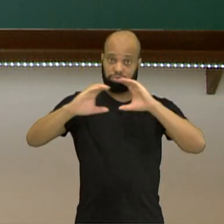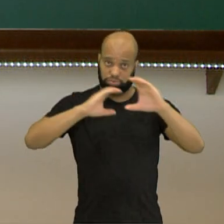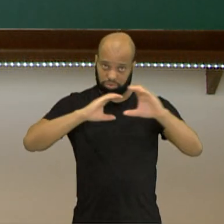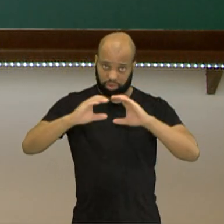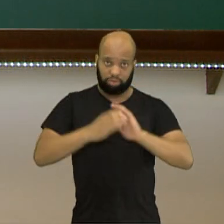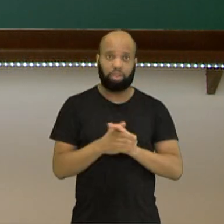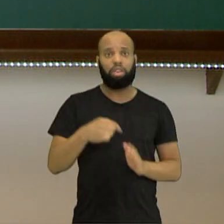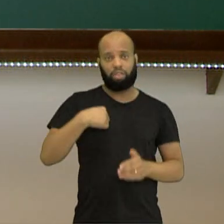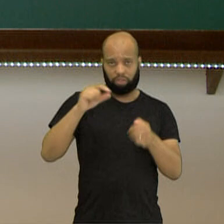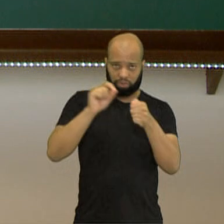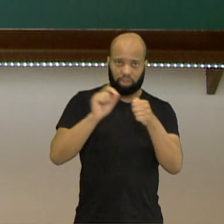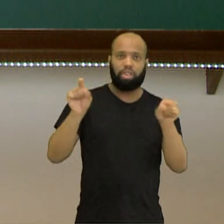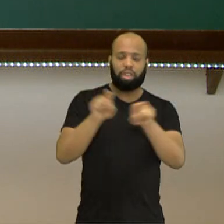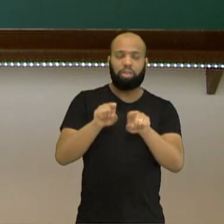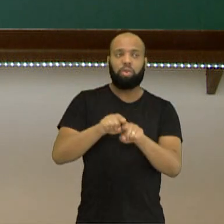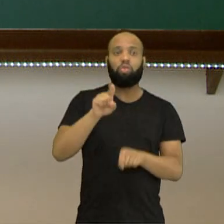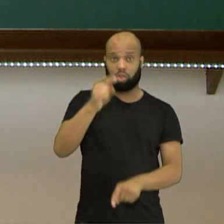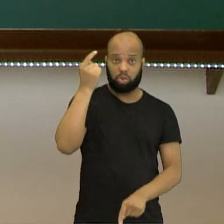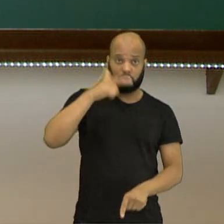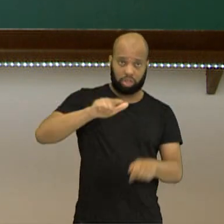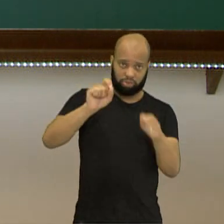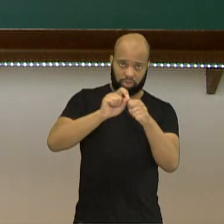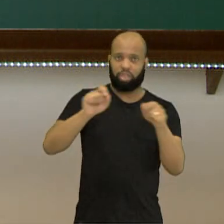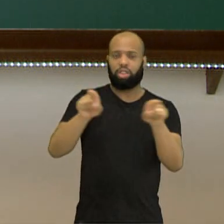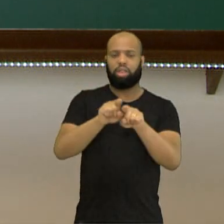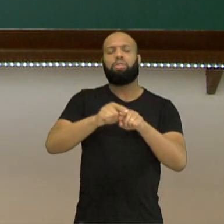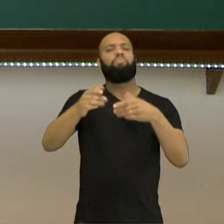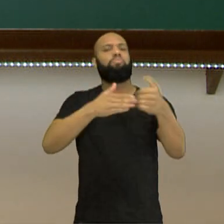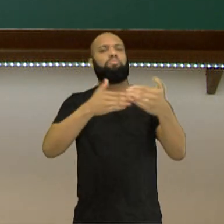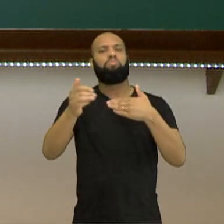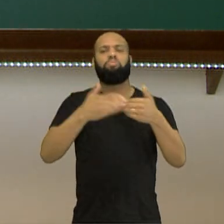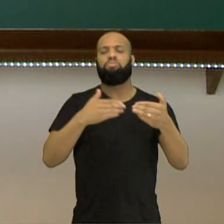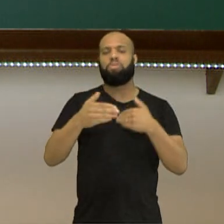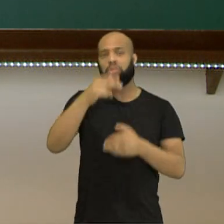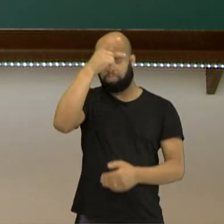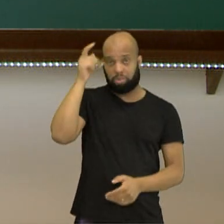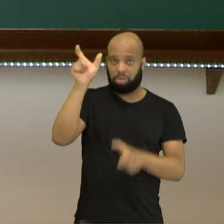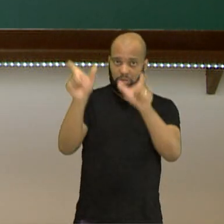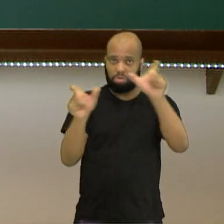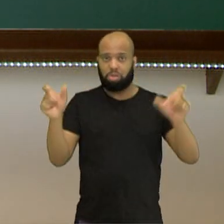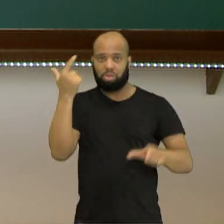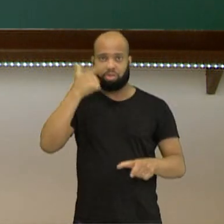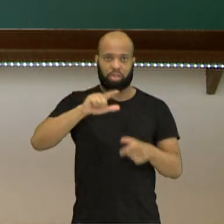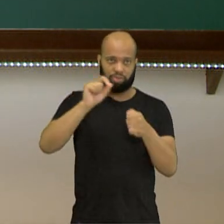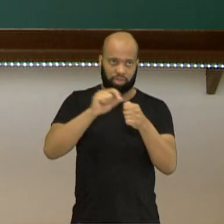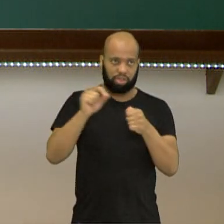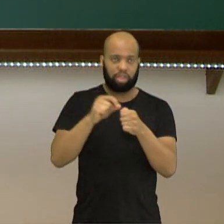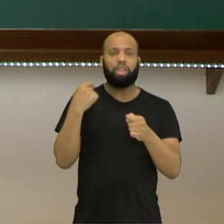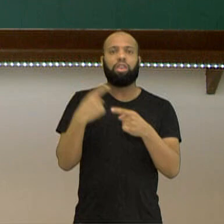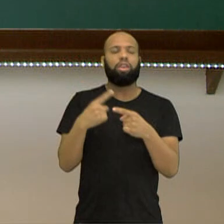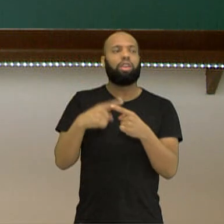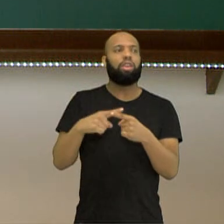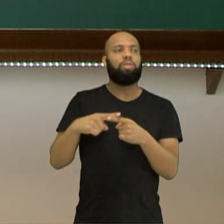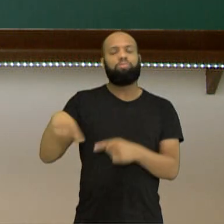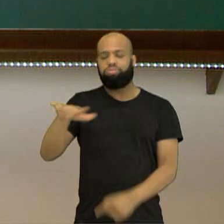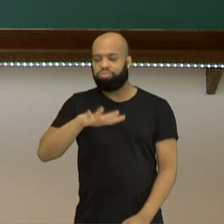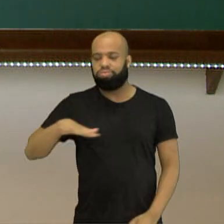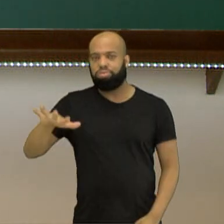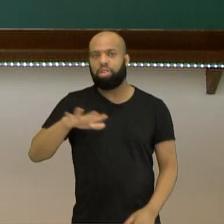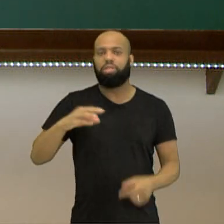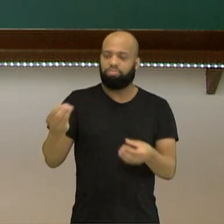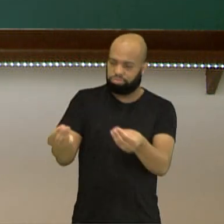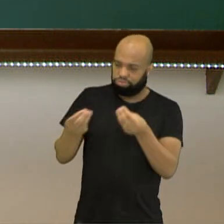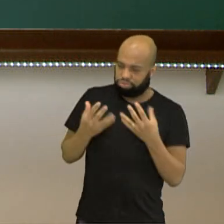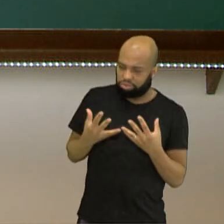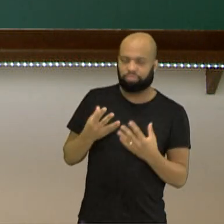faço. Você poderia fazer. Qualquer um de nós. É um espaço que nos é